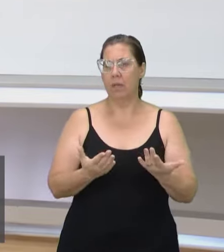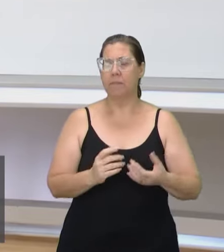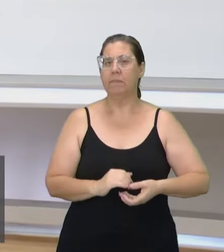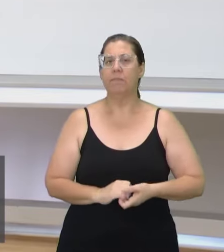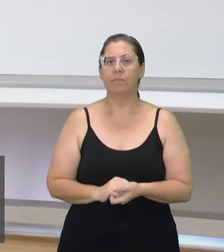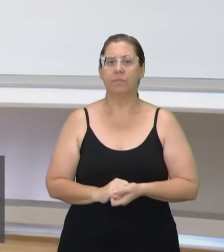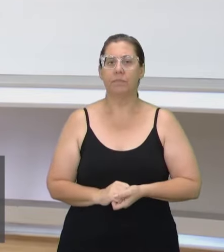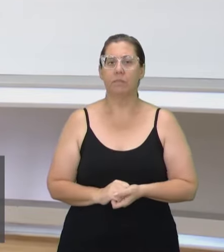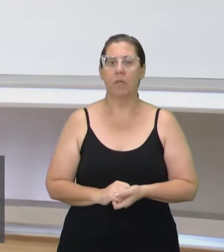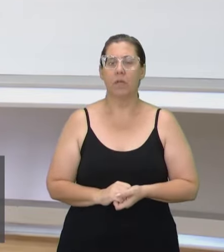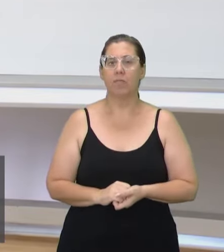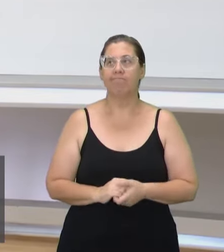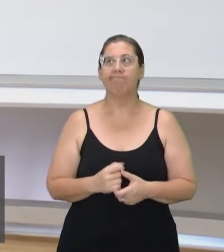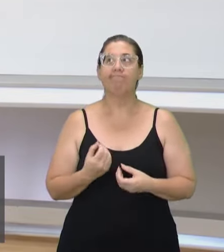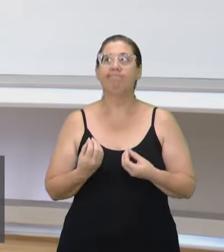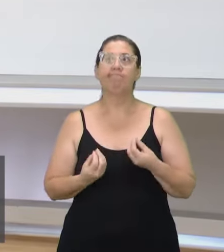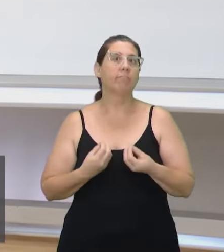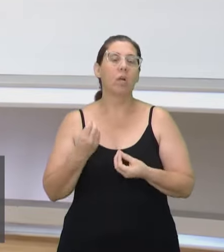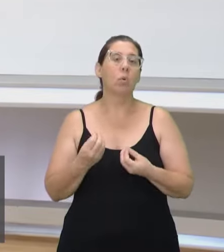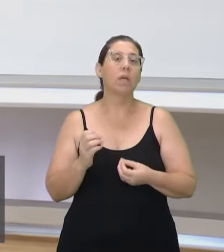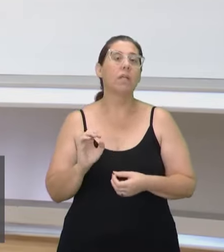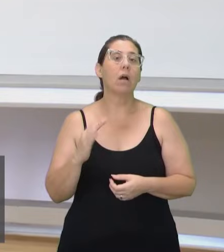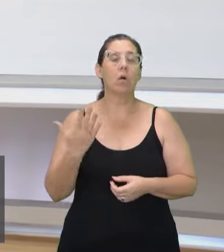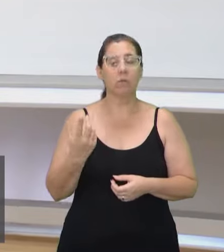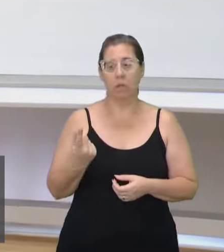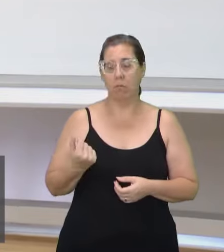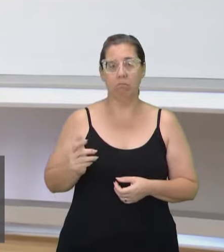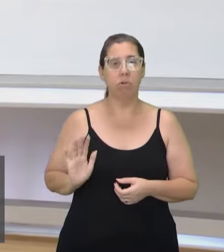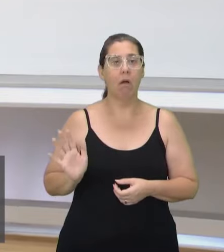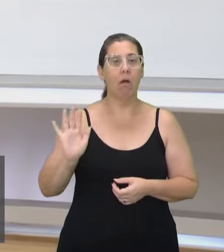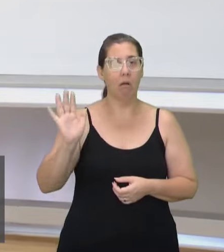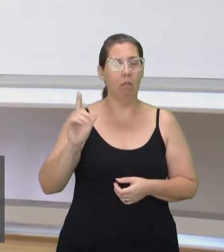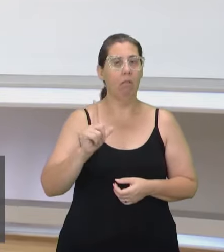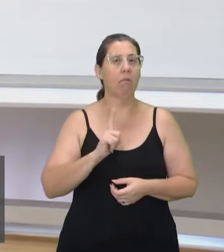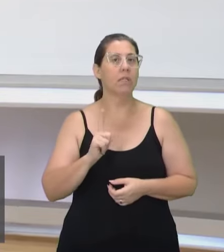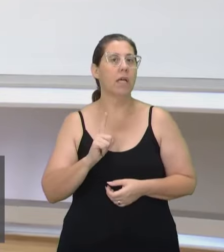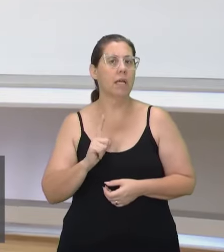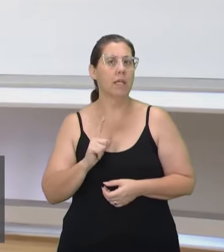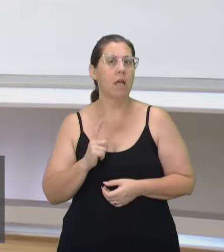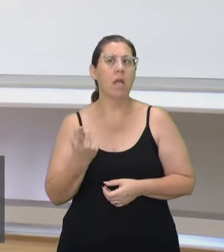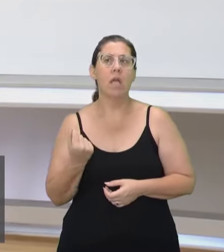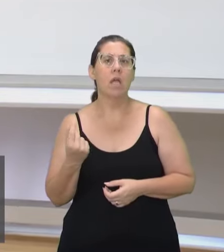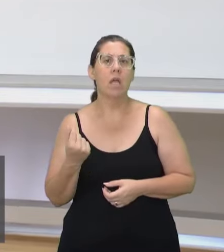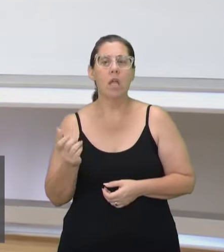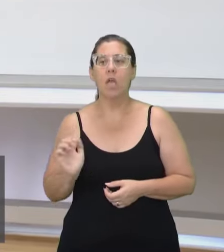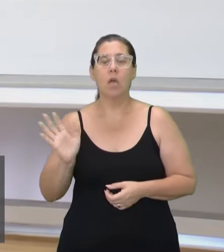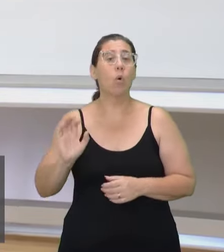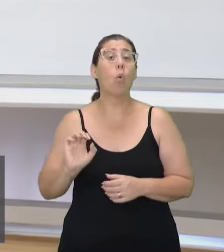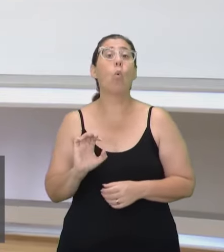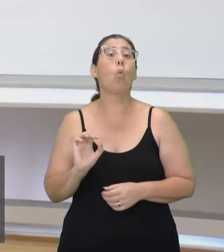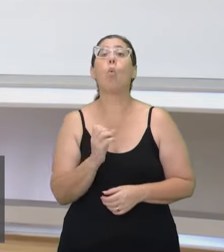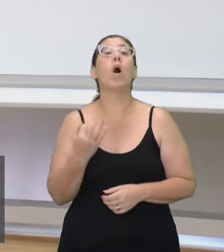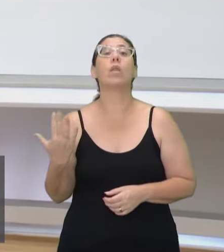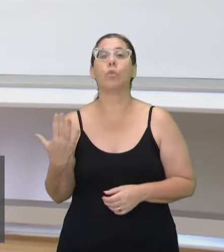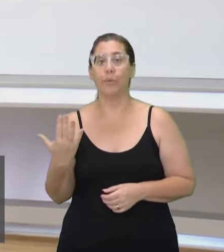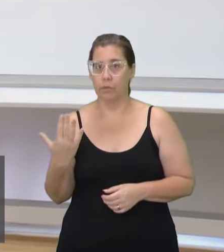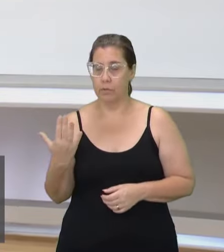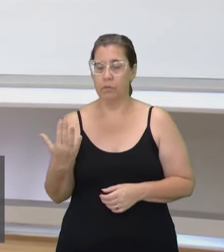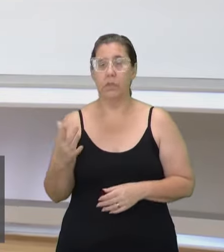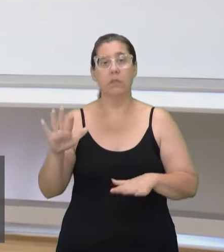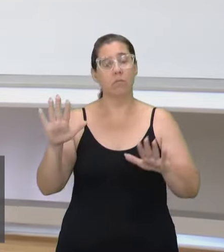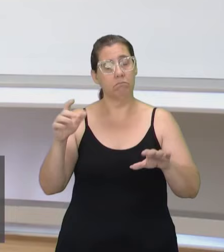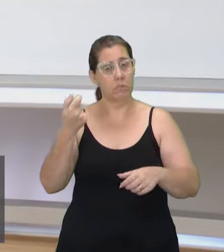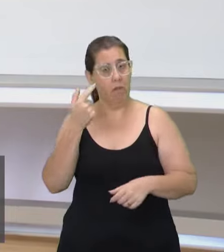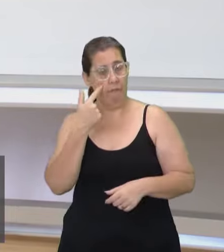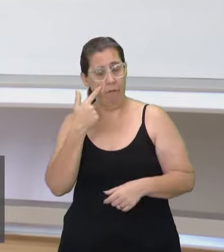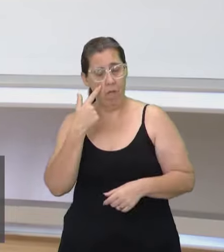seguinte, né? A que preço que esses países ricos, muito ricos, eles são ricos de verdade, né? Então é necessário haver então